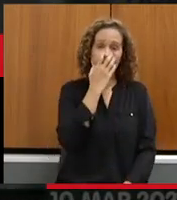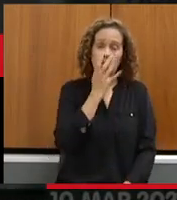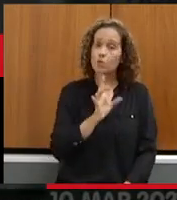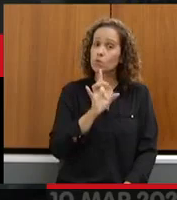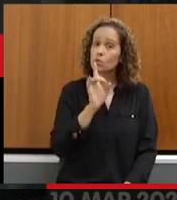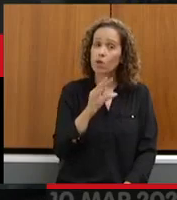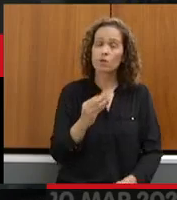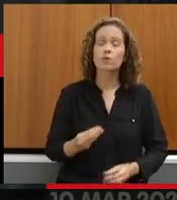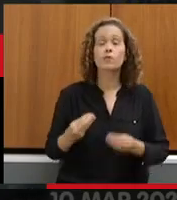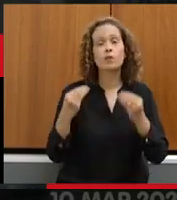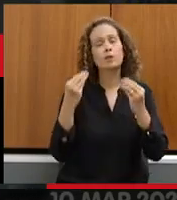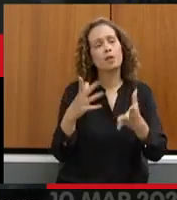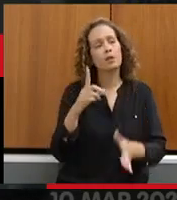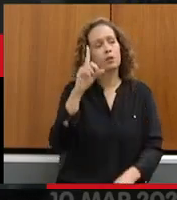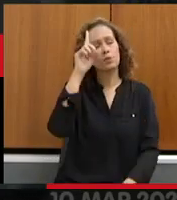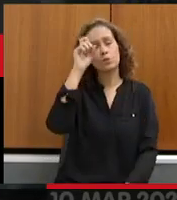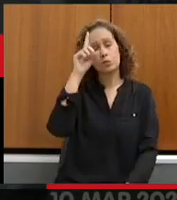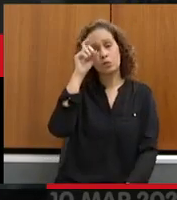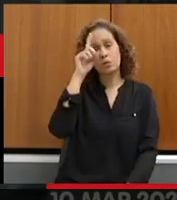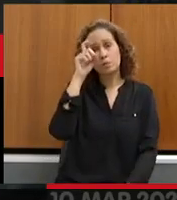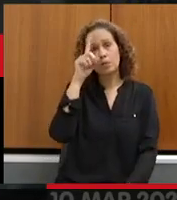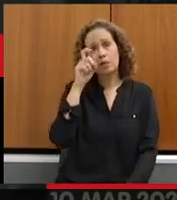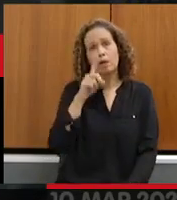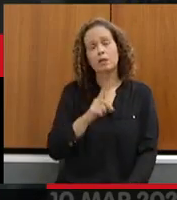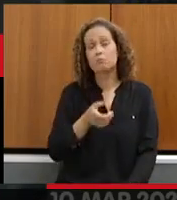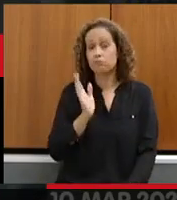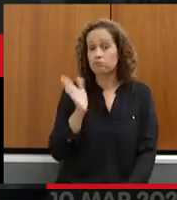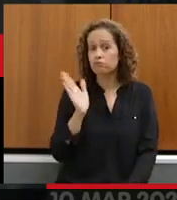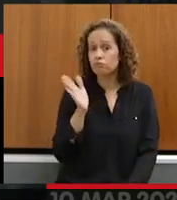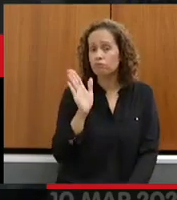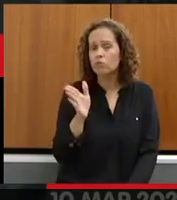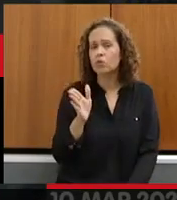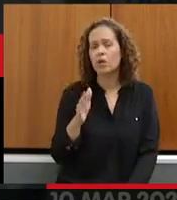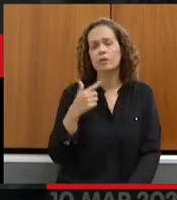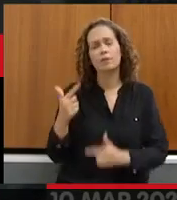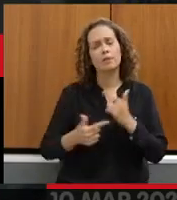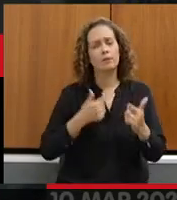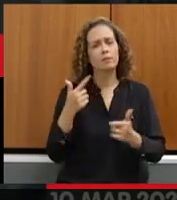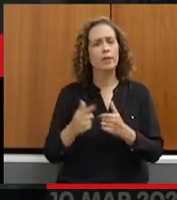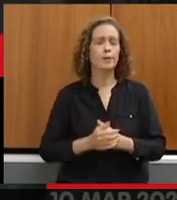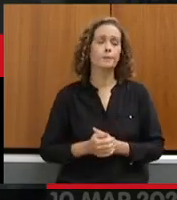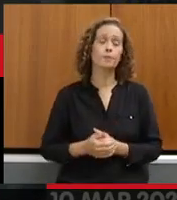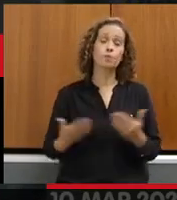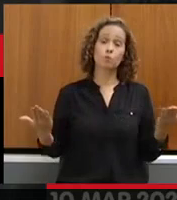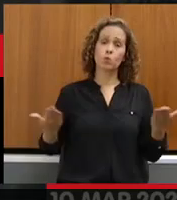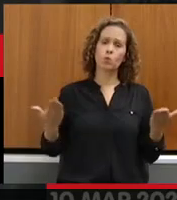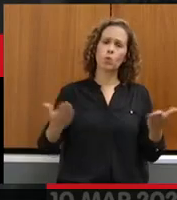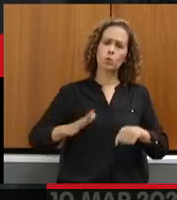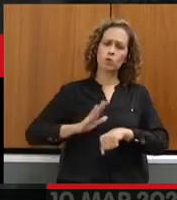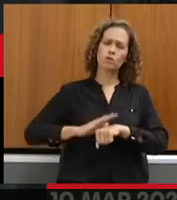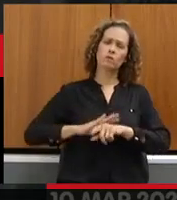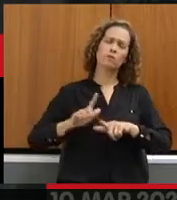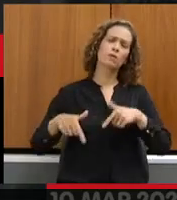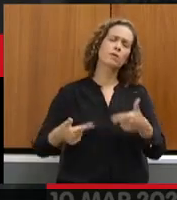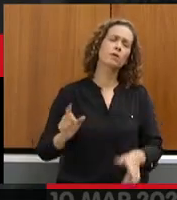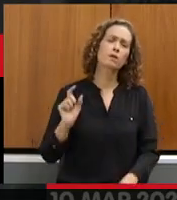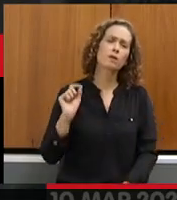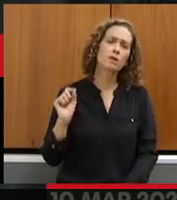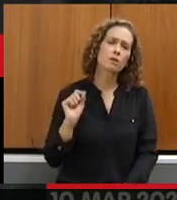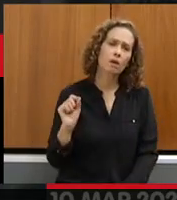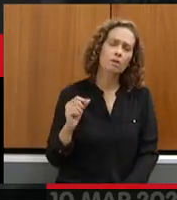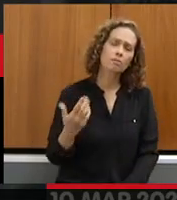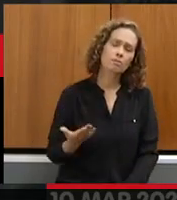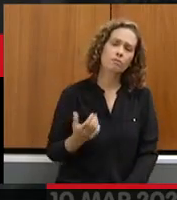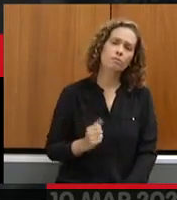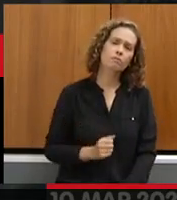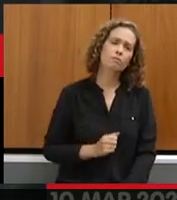que é garantiram que estariam funcionando o que nós fazemos atualmente é justamente isso seja como a de